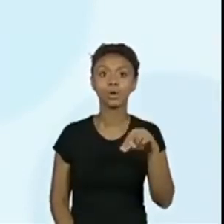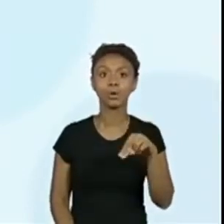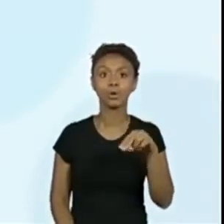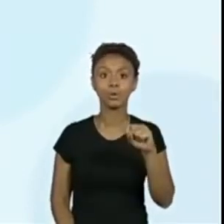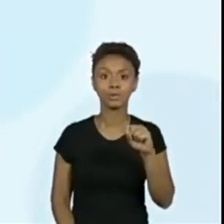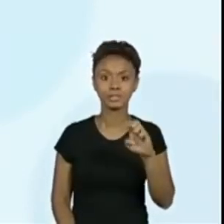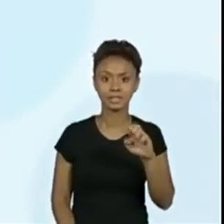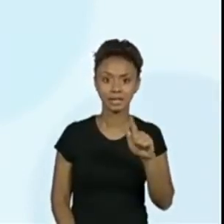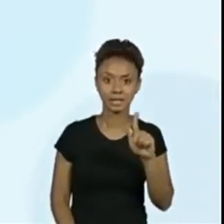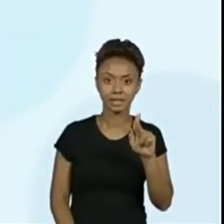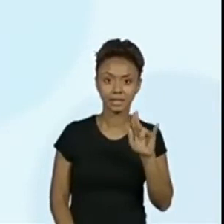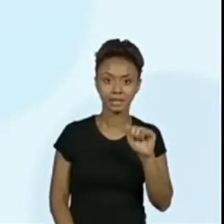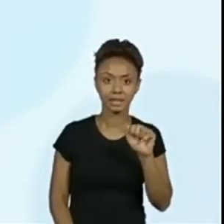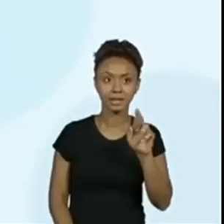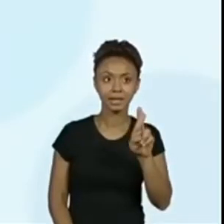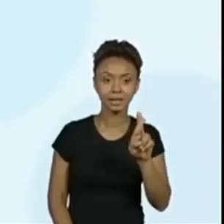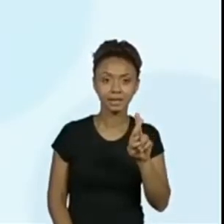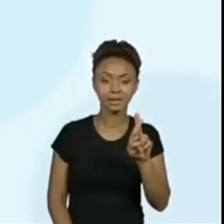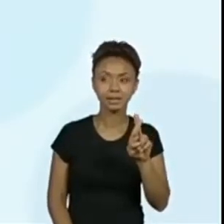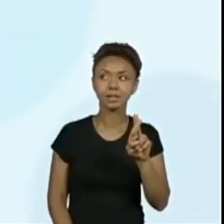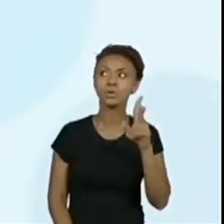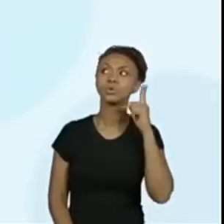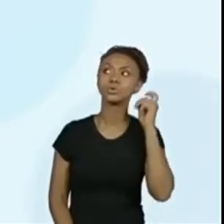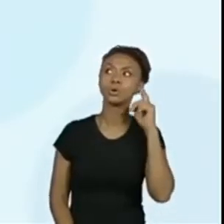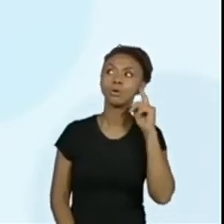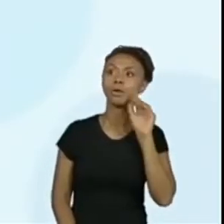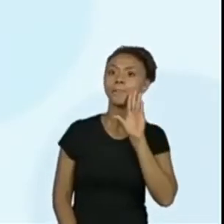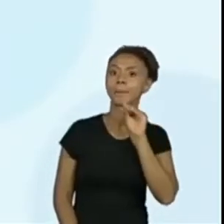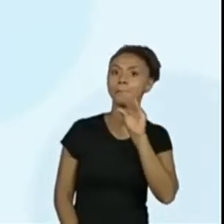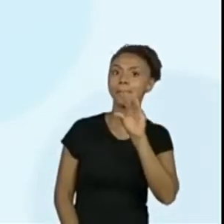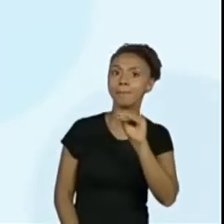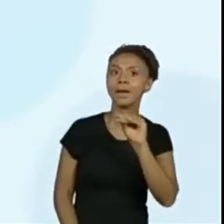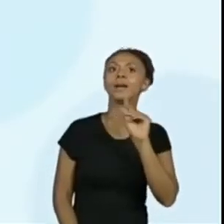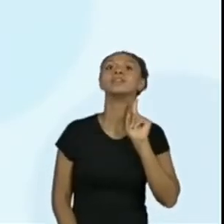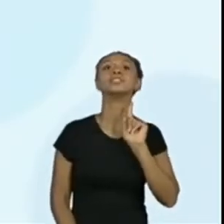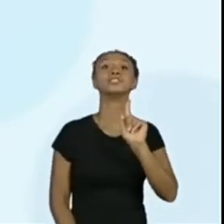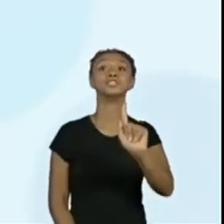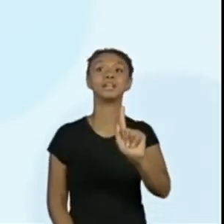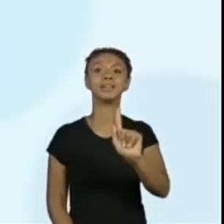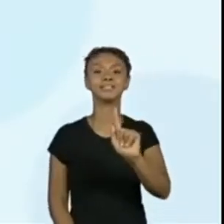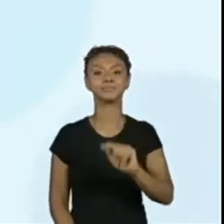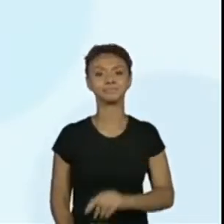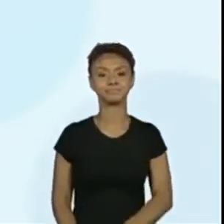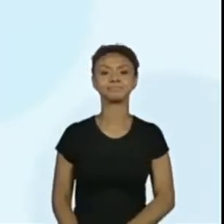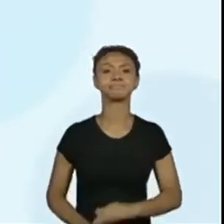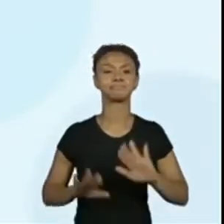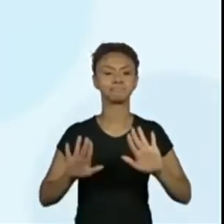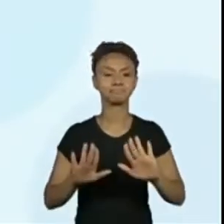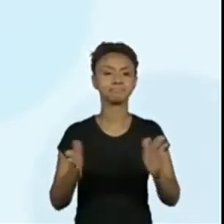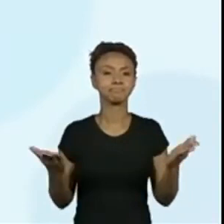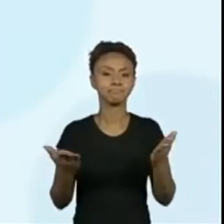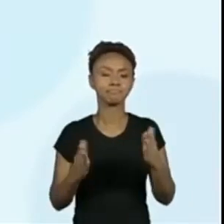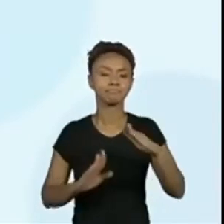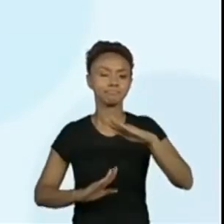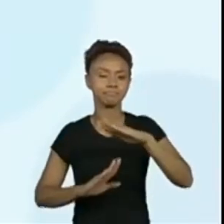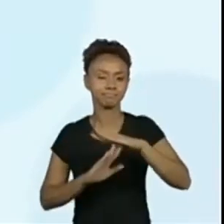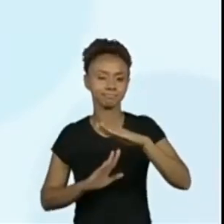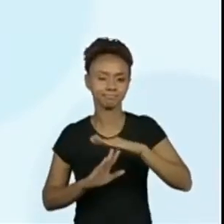vai dar tempo da gente escrever? Sim, também conseguir. Tem som de G. Nós vamos dar uma paradinha